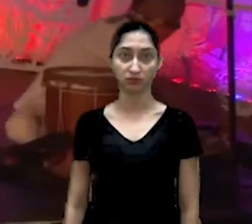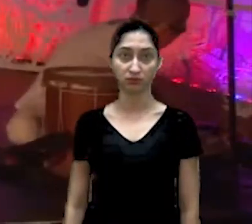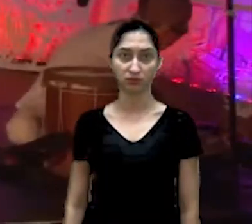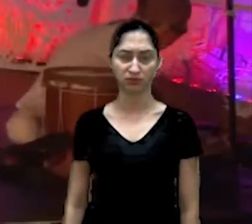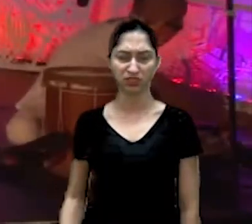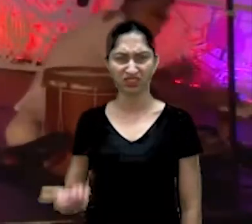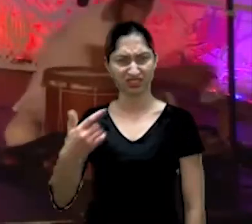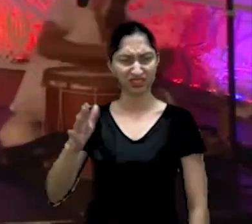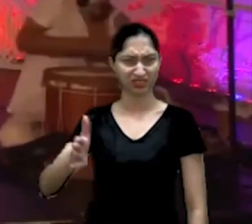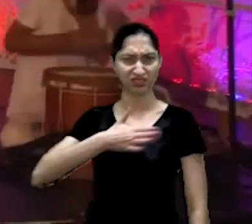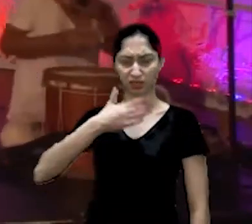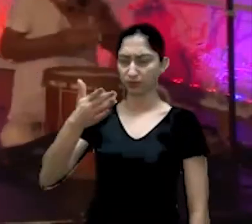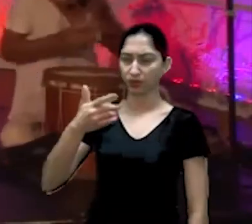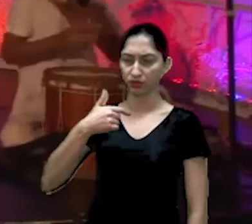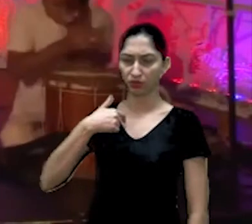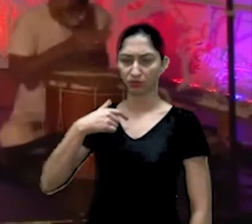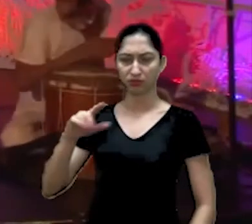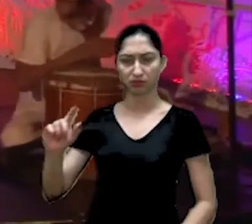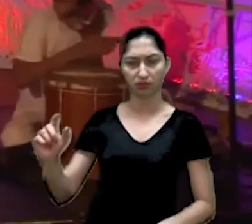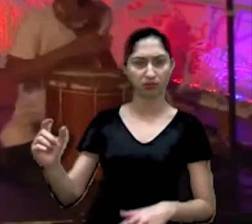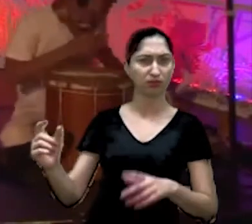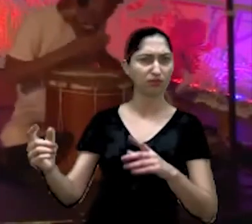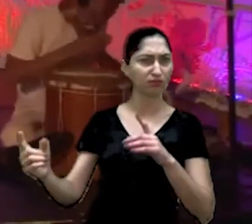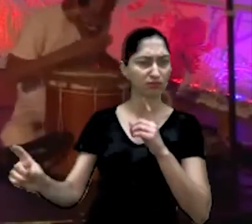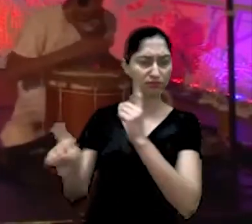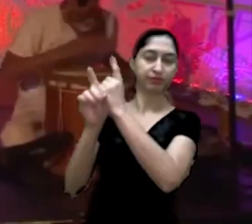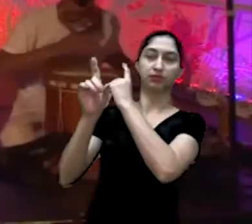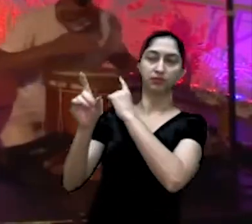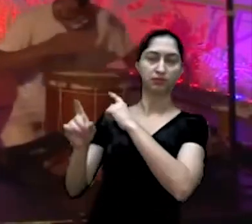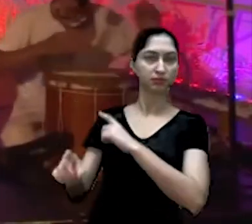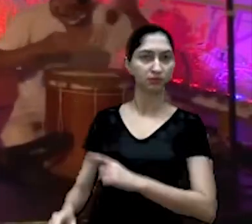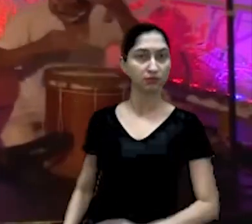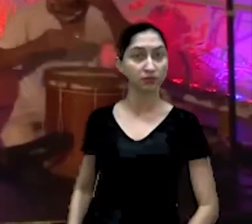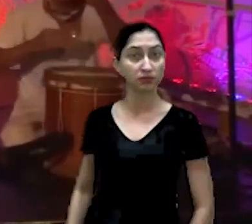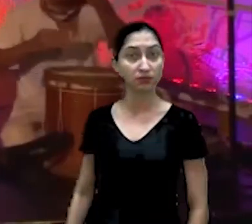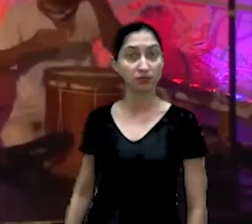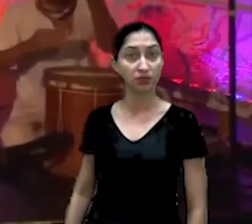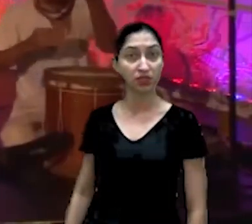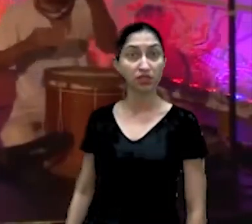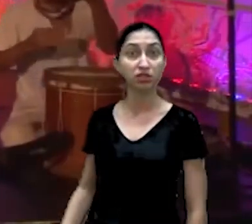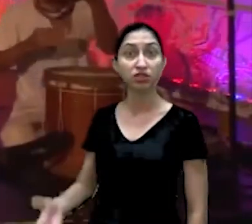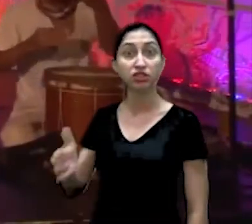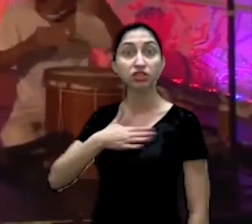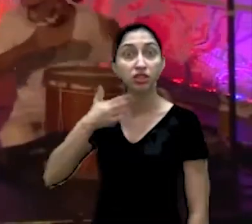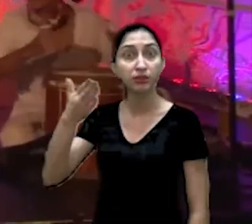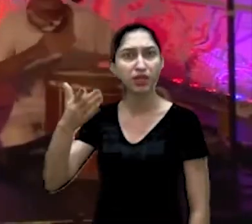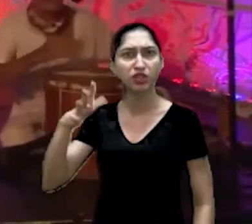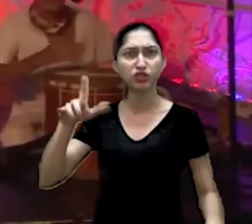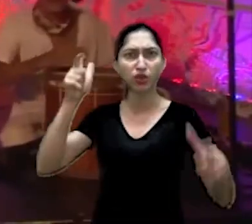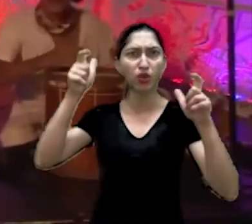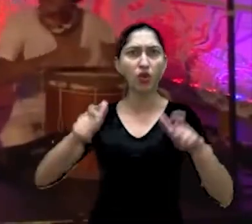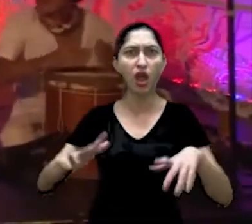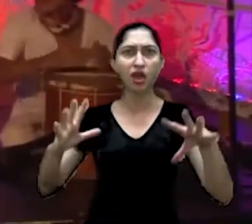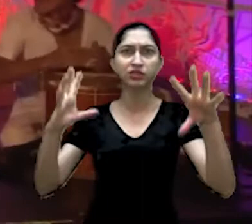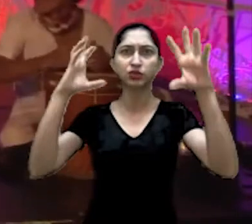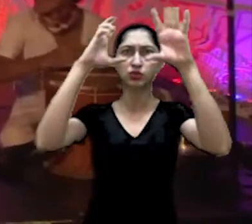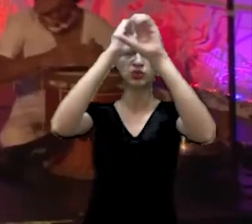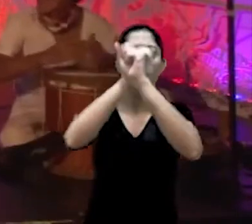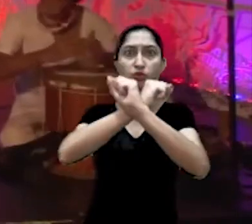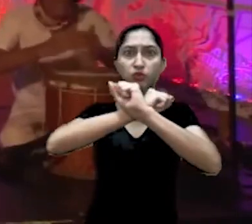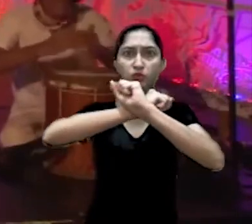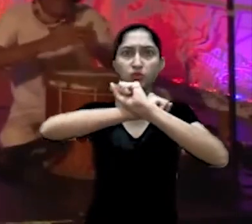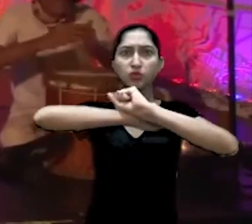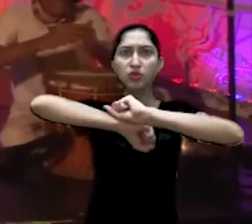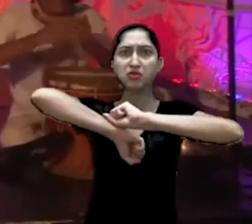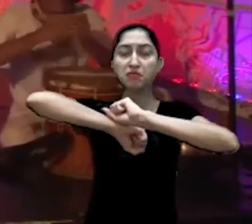Uma coisa dura. E de repente, o quarto, que era todo escuro,